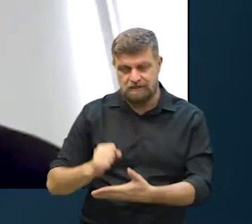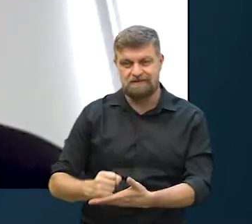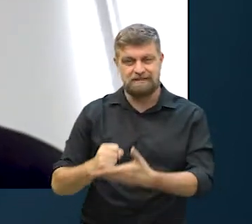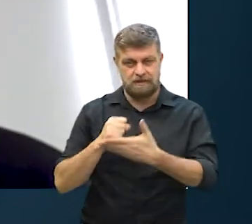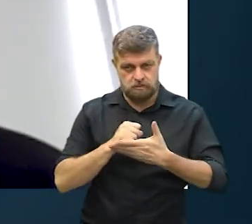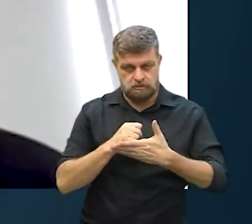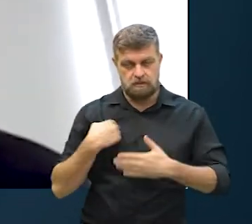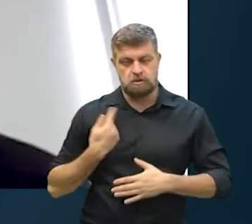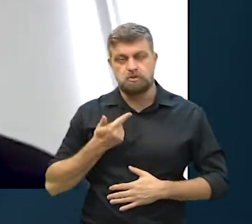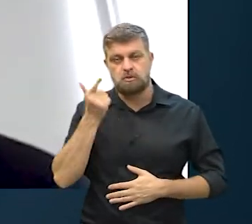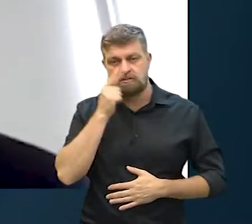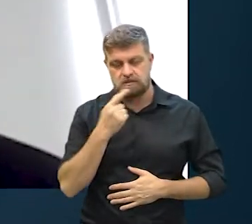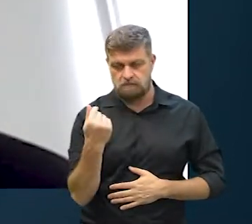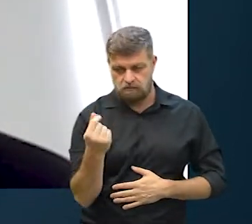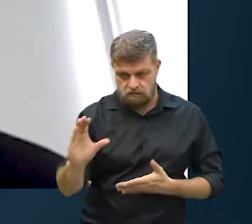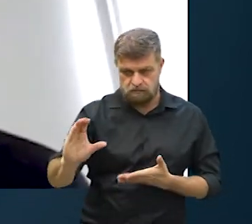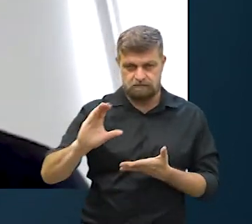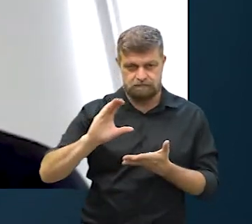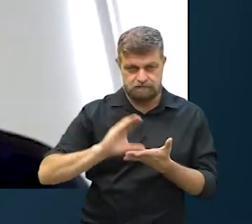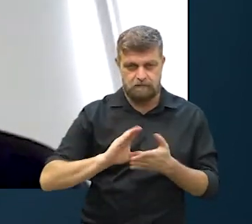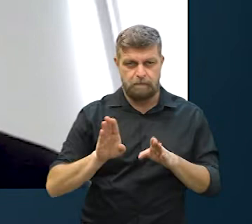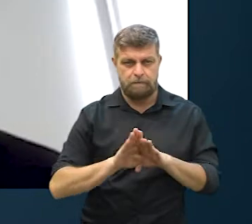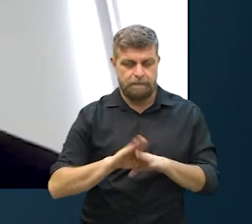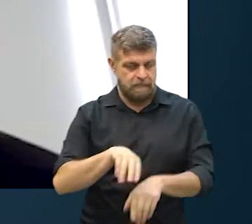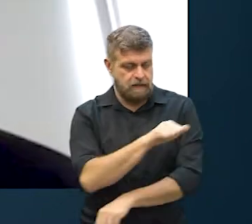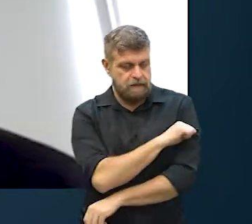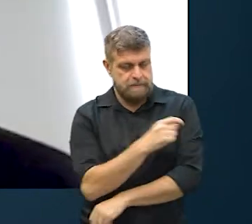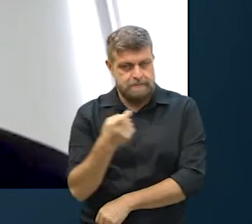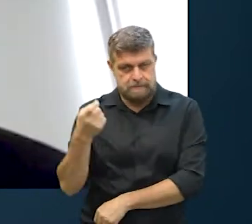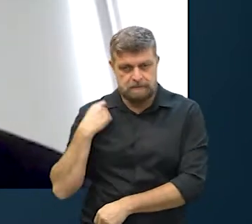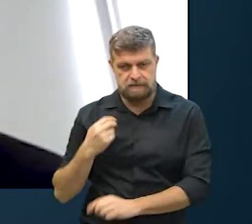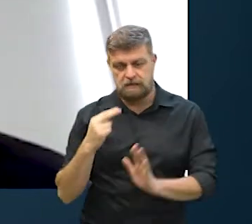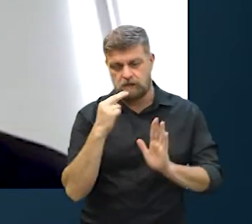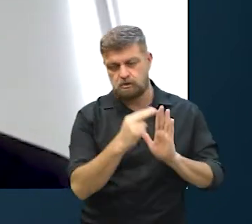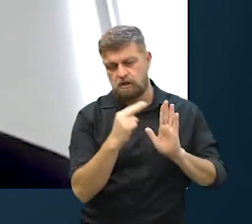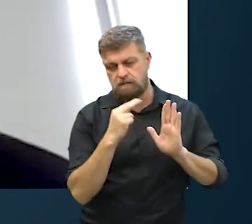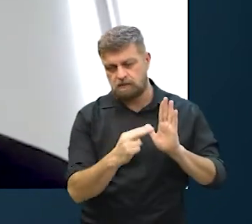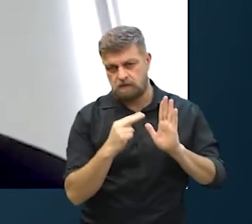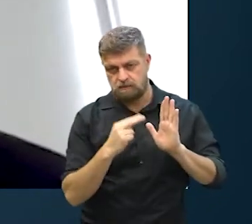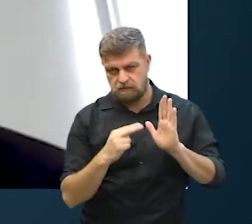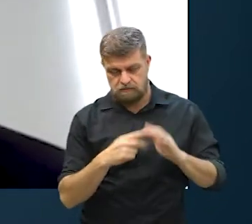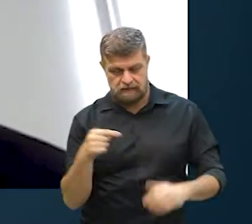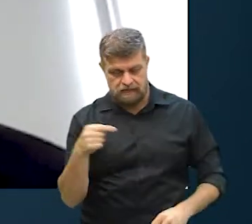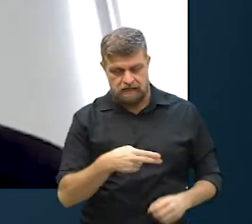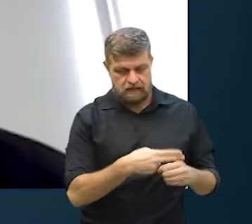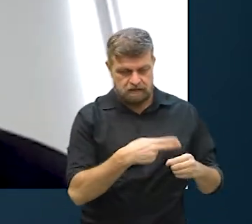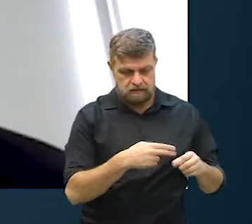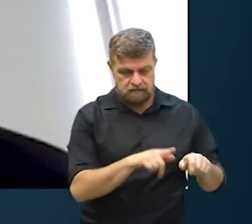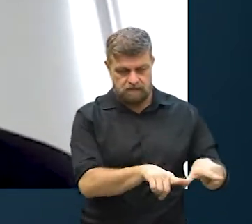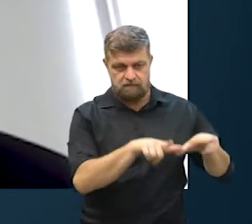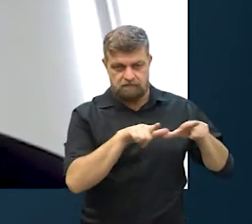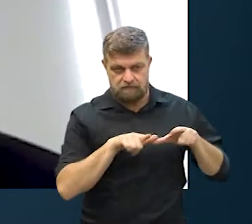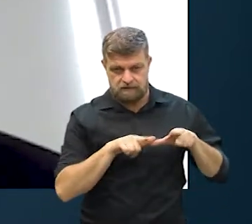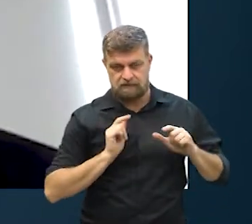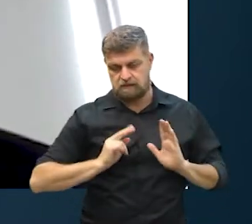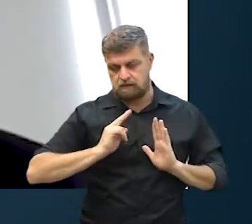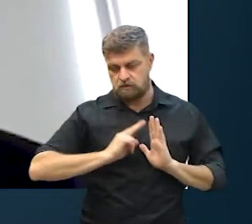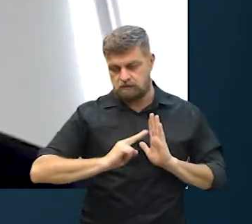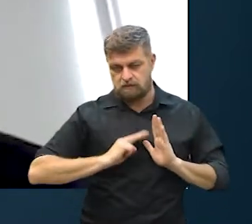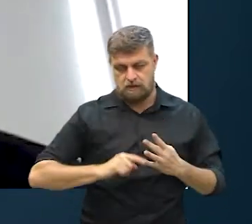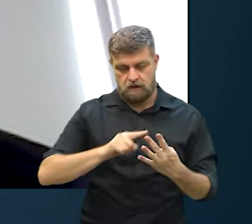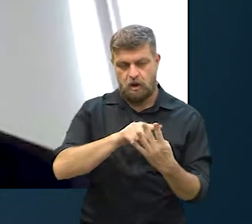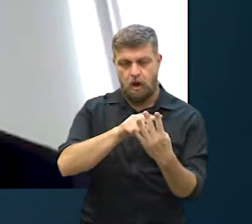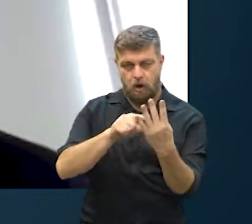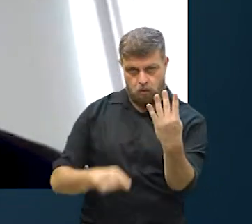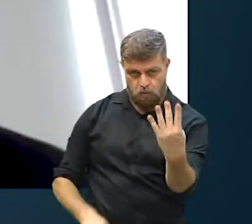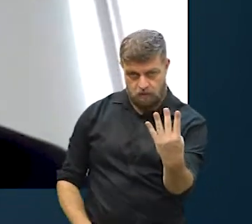ajudam muito. A gente tem o Juliano Dutra, que também é um filho da Unicamp, tem o Carlos Neto, também filho da Unicamp, o Rodrigo, o Bruno, enfim,